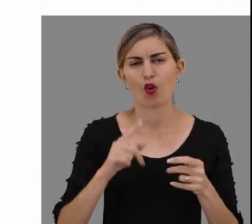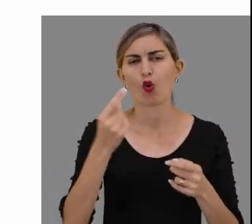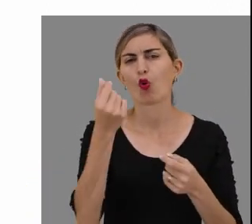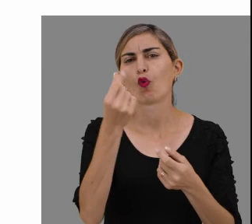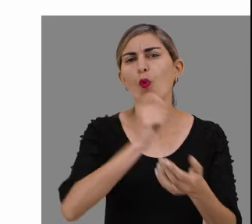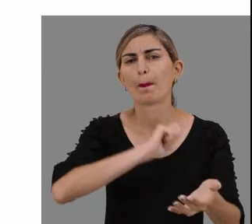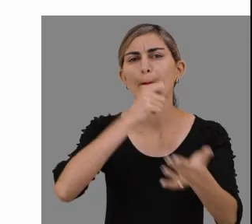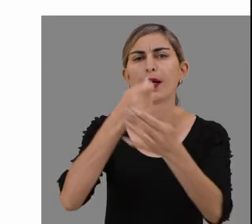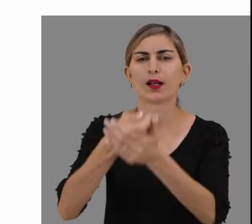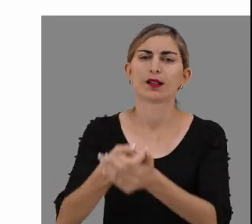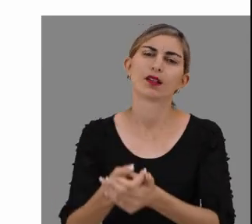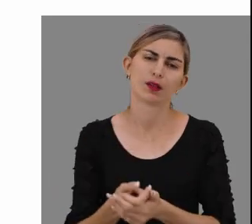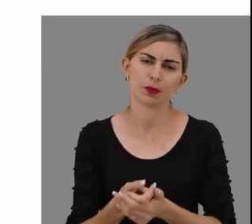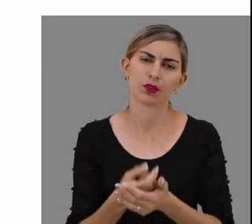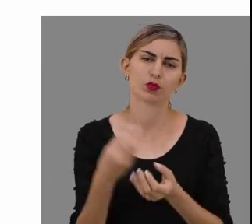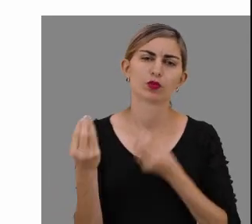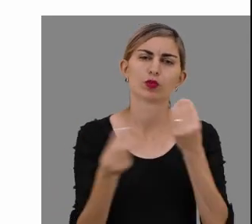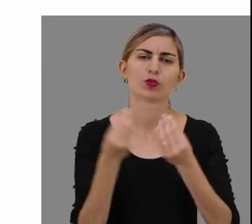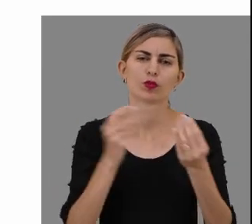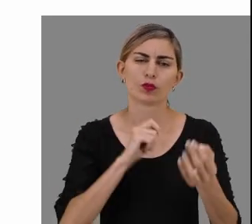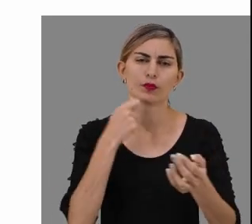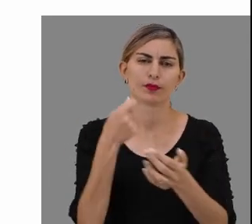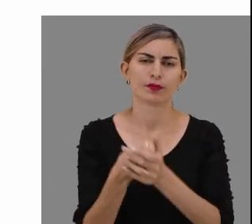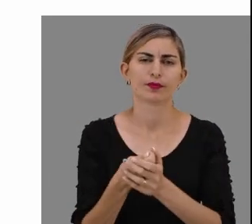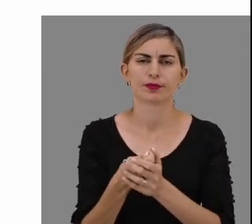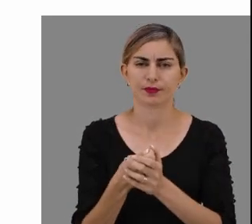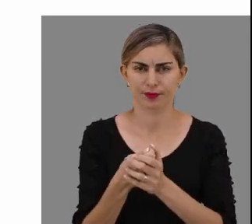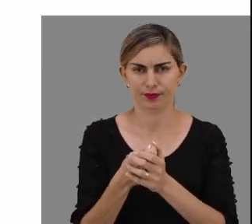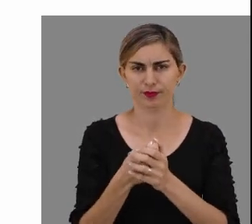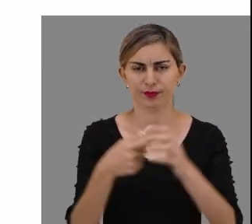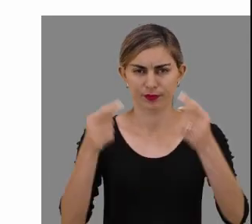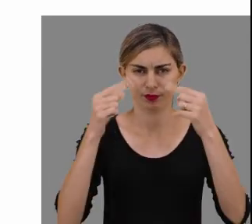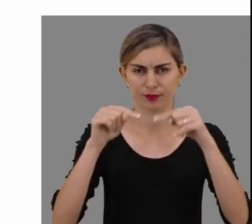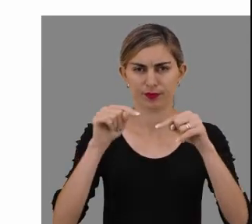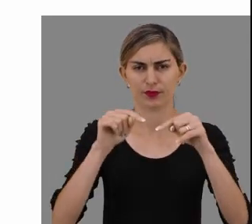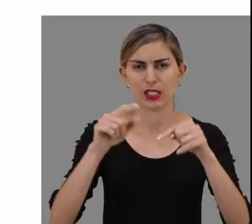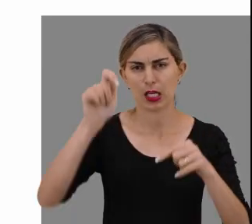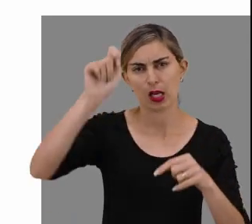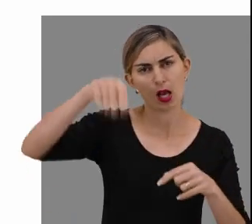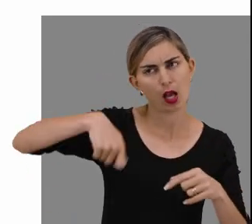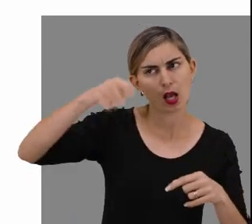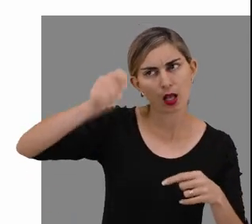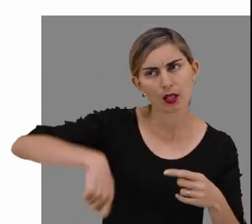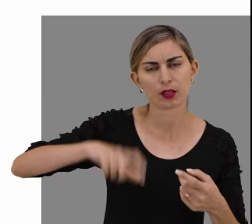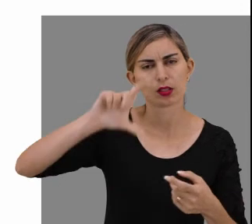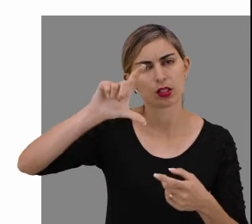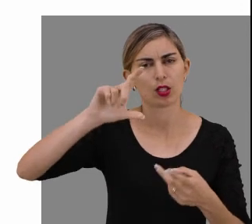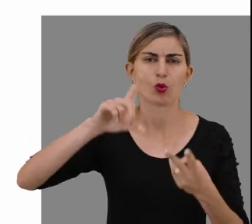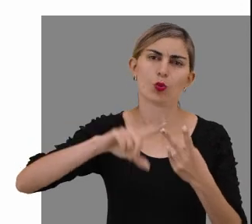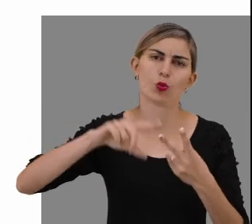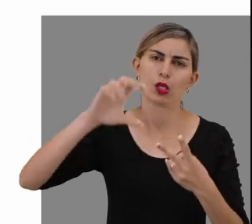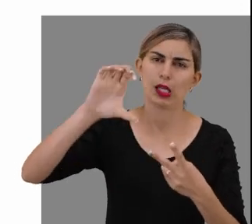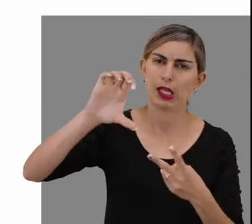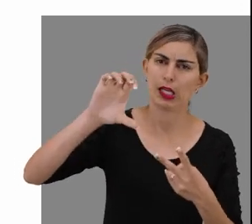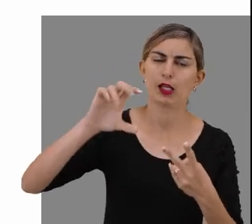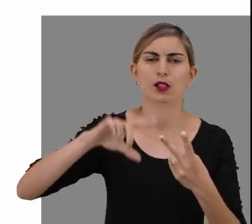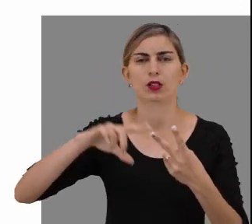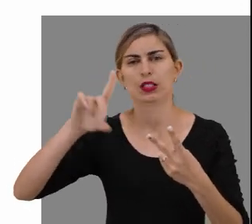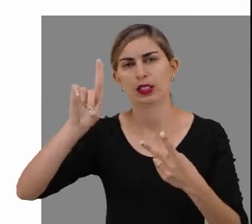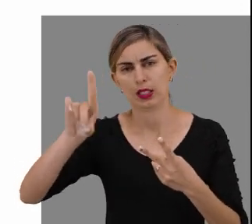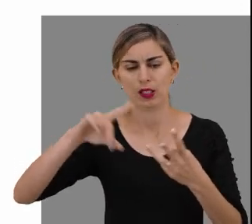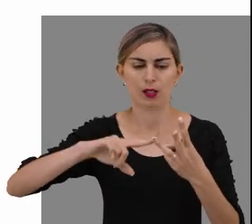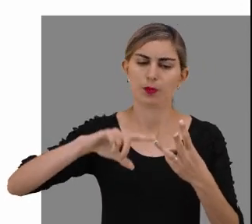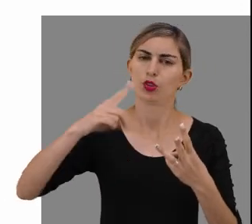método forma pagamento. A forma de pagamento da classe prato será cartão de crédito, débito